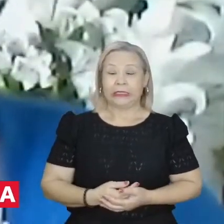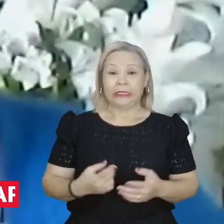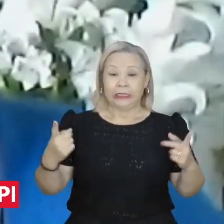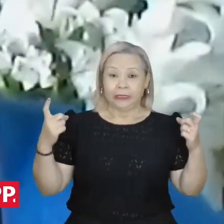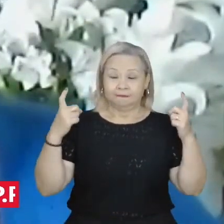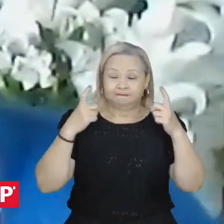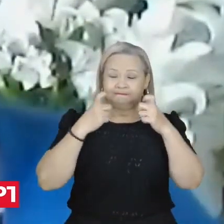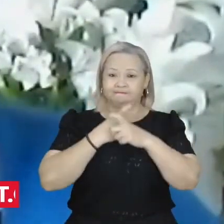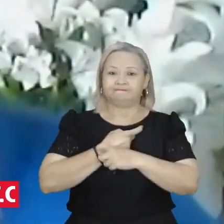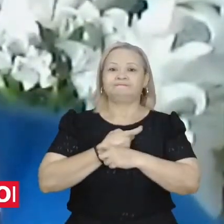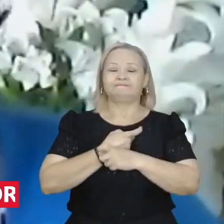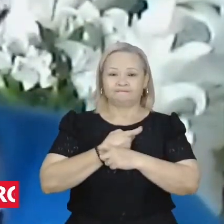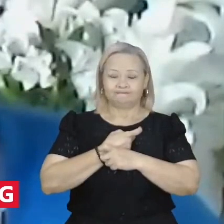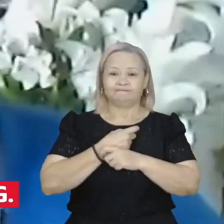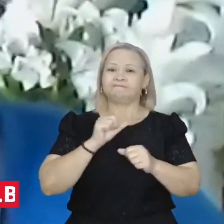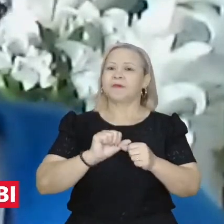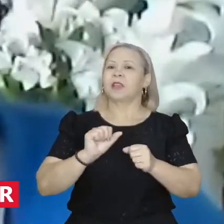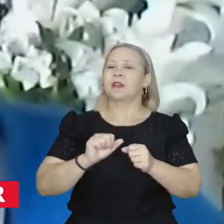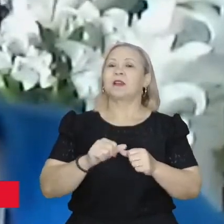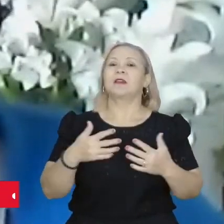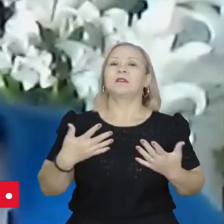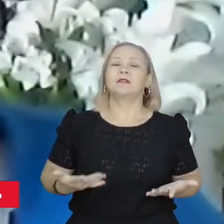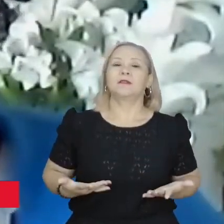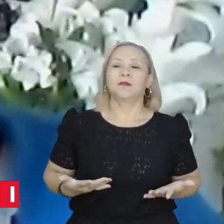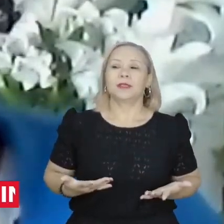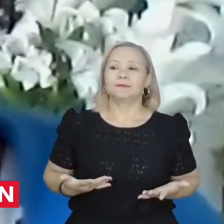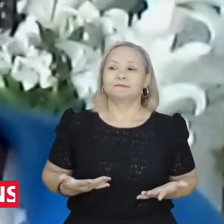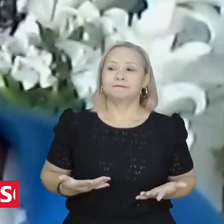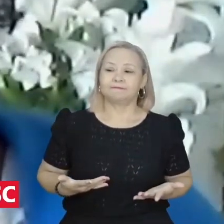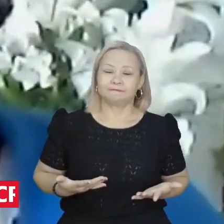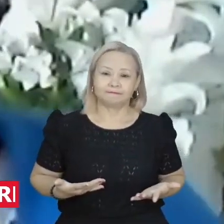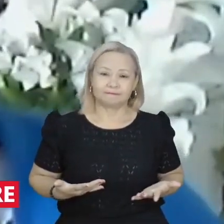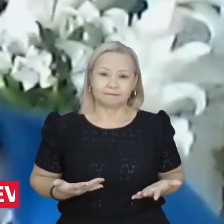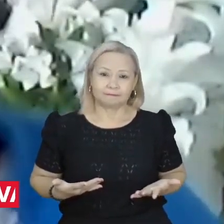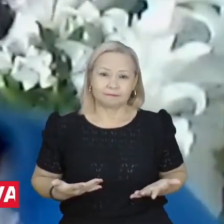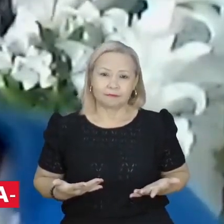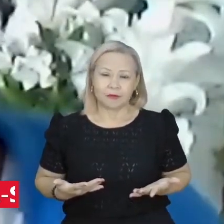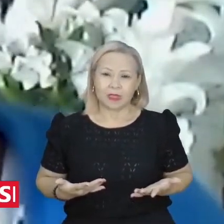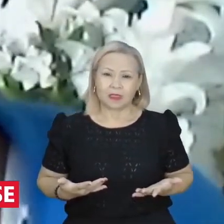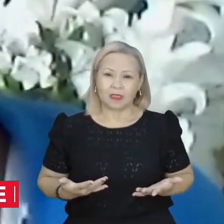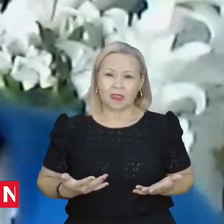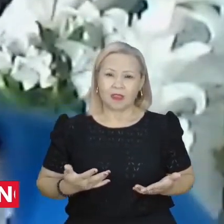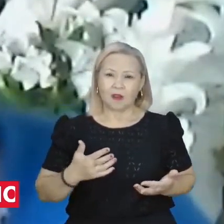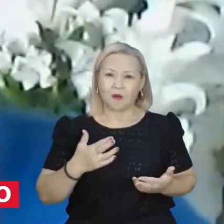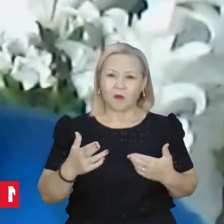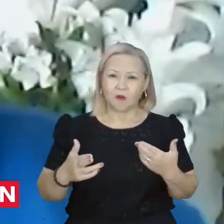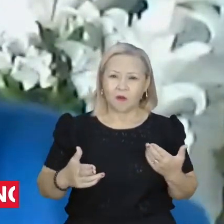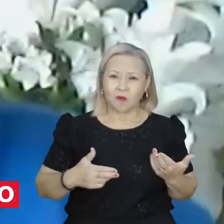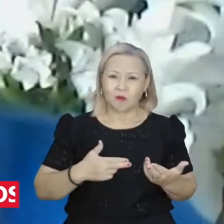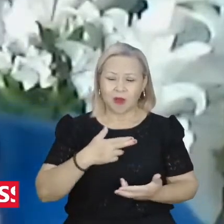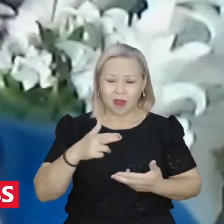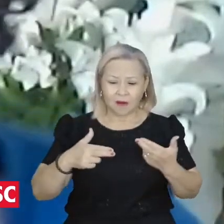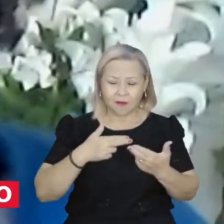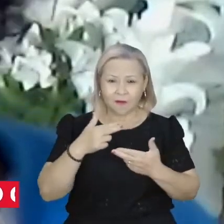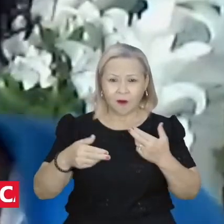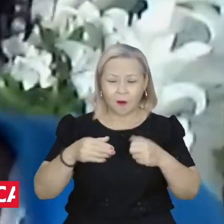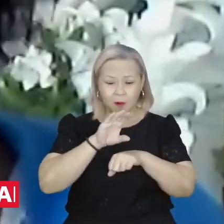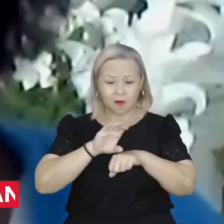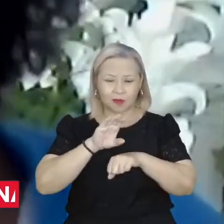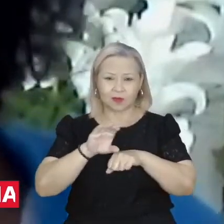na presidência, a gente vai chegar a mulherada, e principalmente a mulherada negra também no